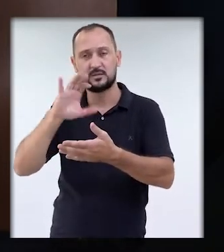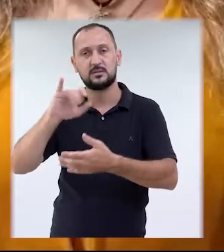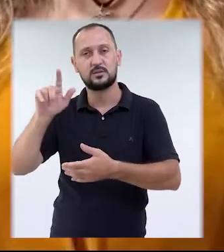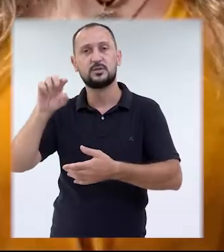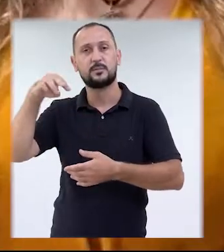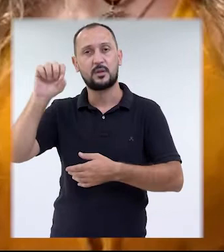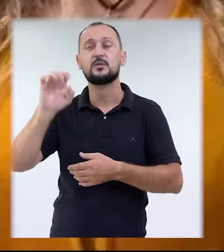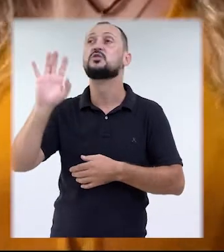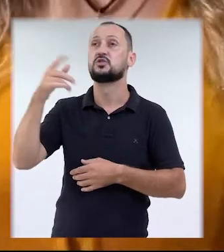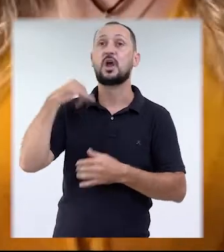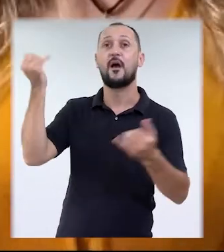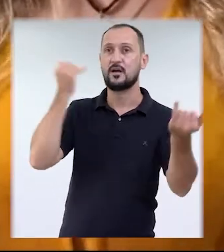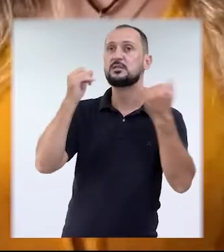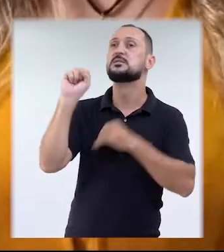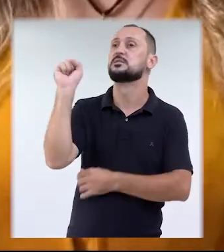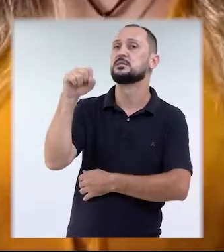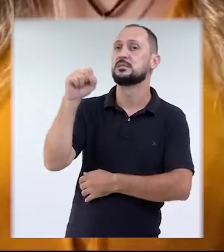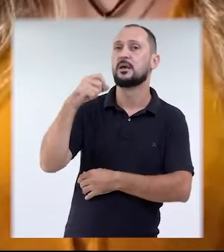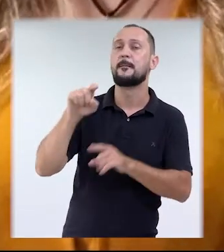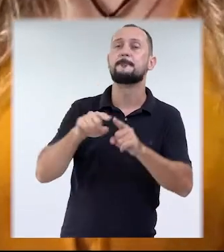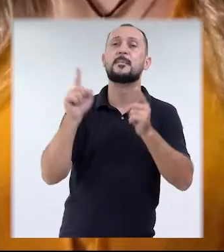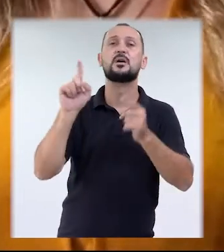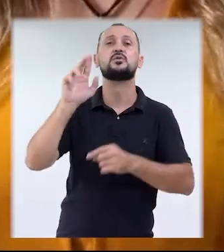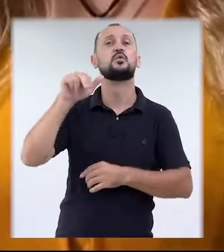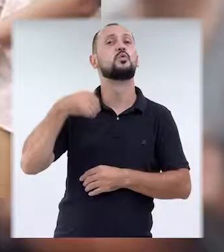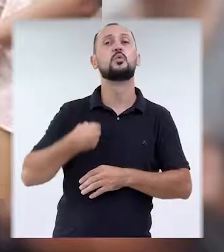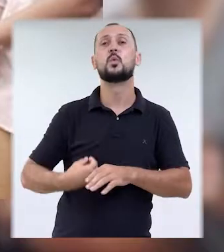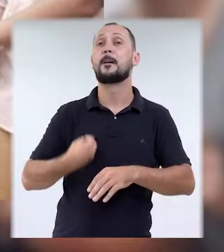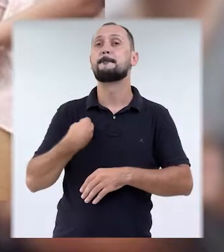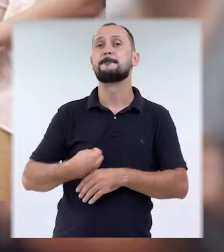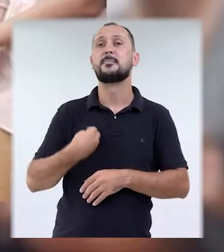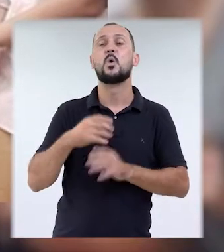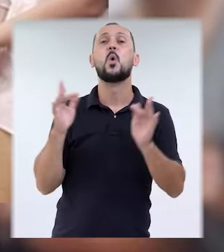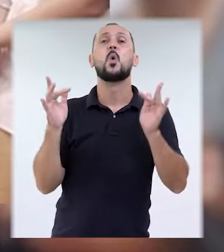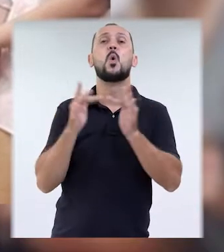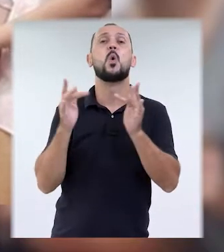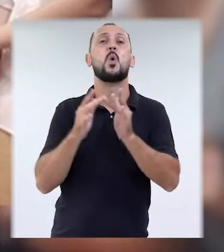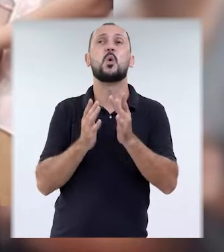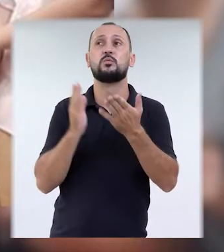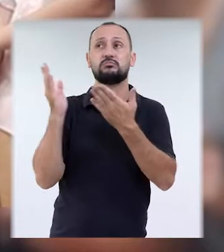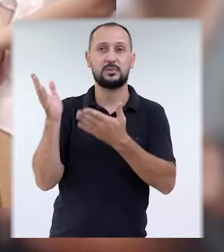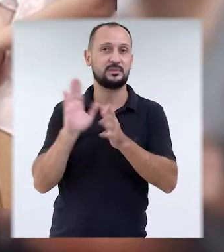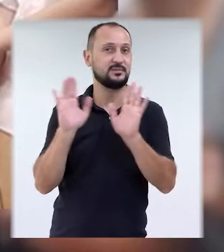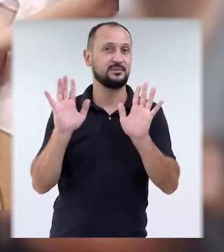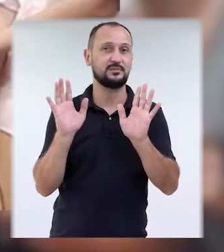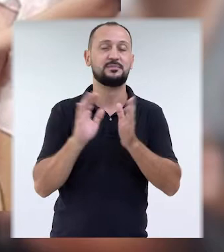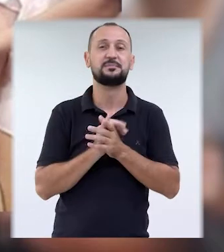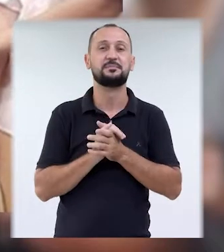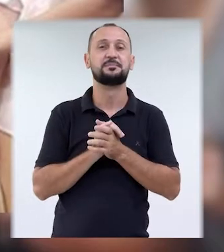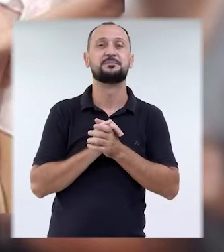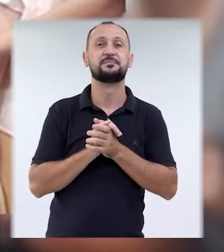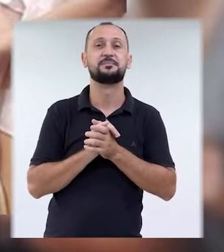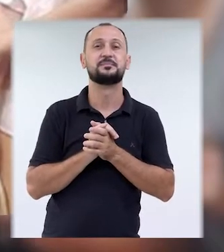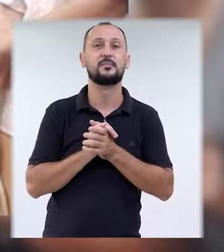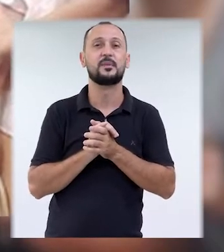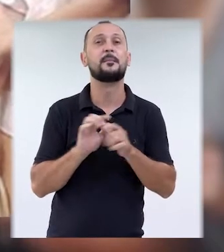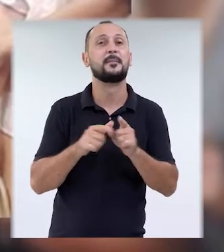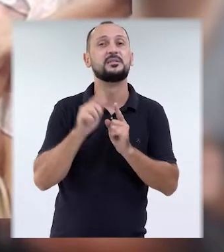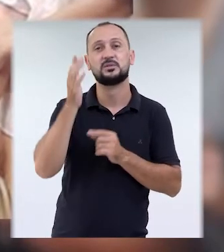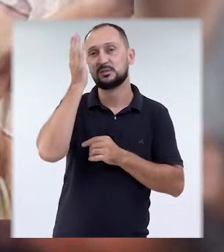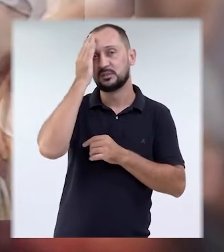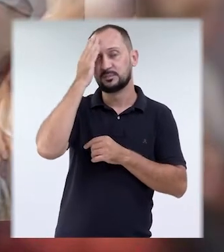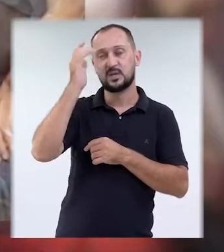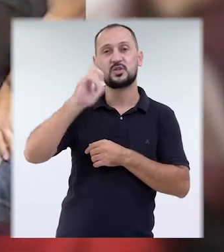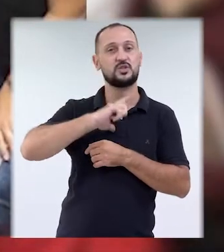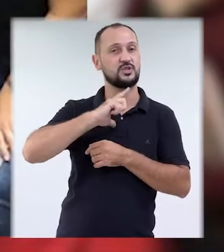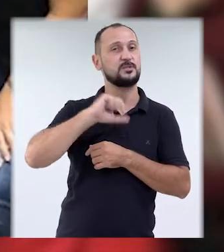MS. Olha, eu já tinha ouvido falar, assim, mas eu não tinha um contato, né? Assim, nunca tive contato com o grupo, mas eu